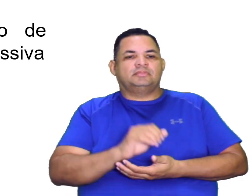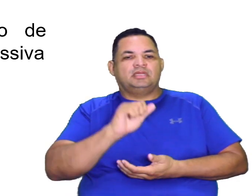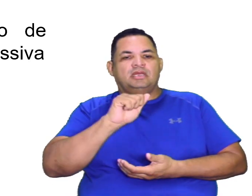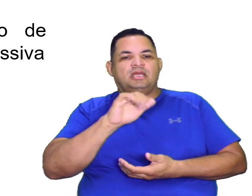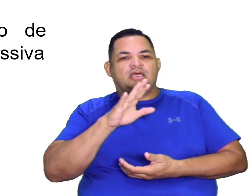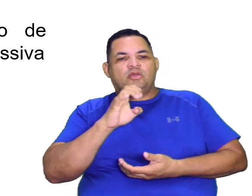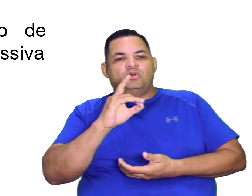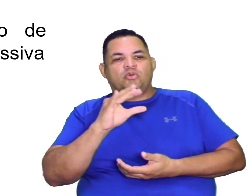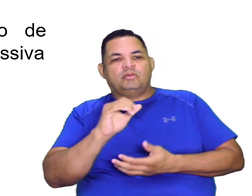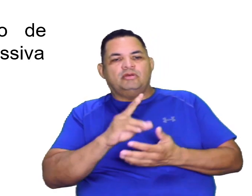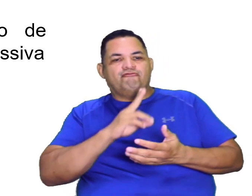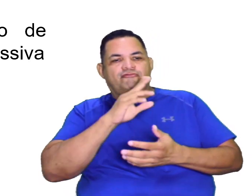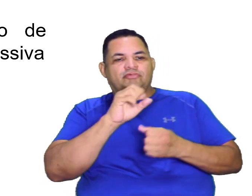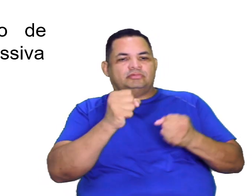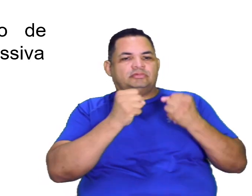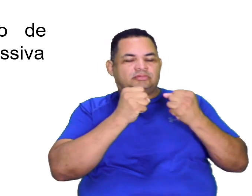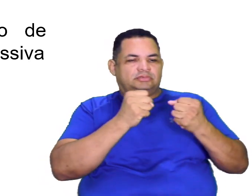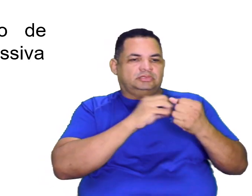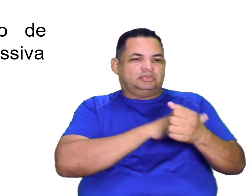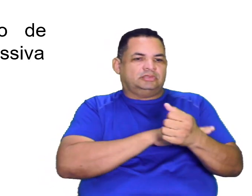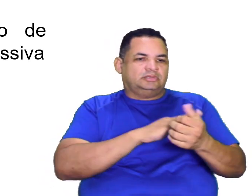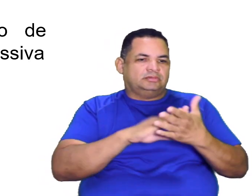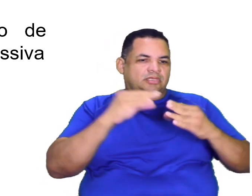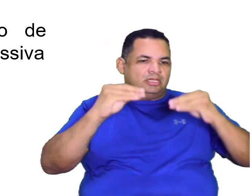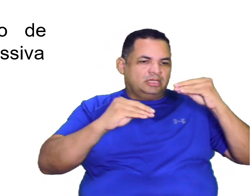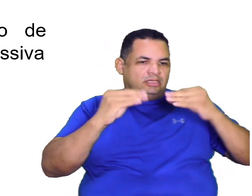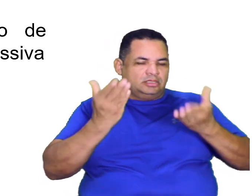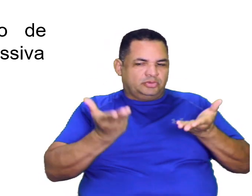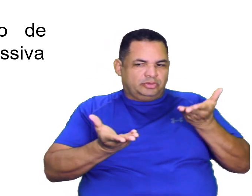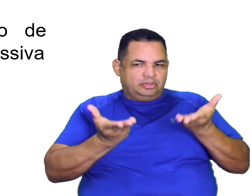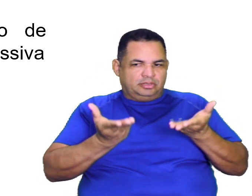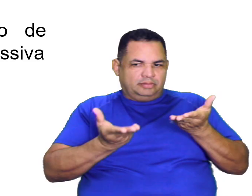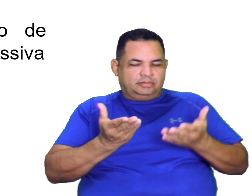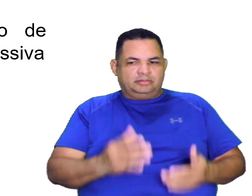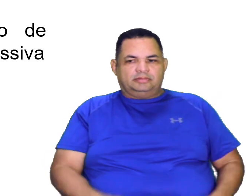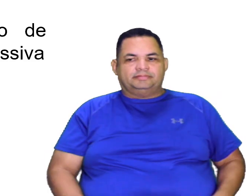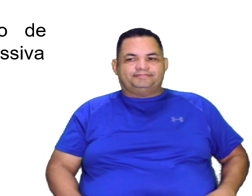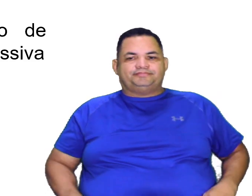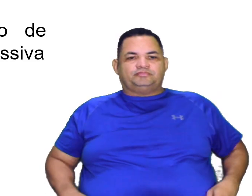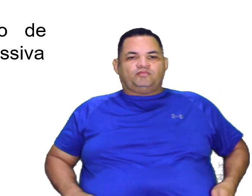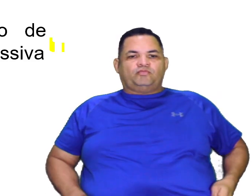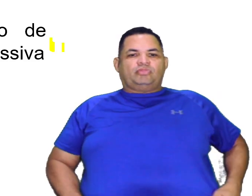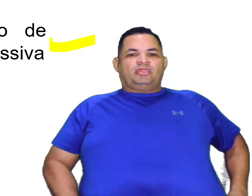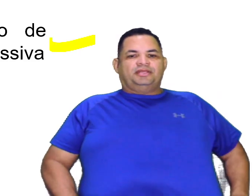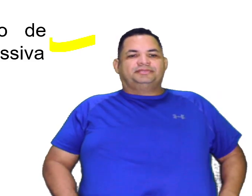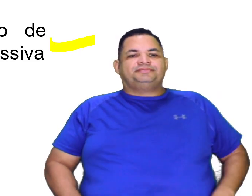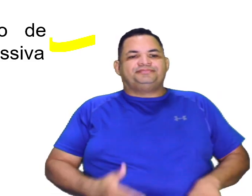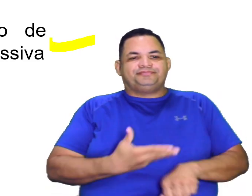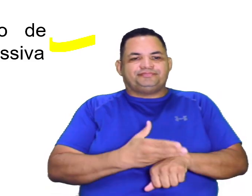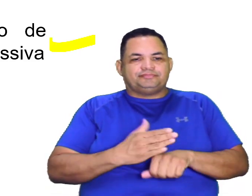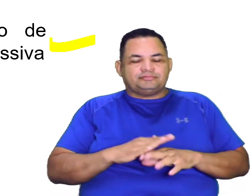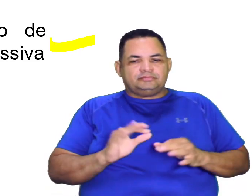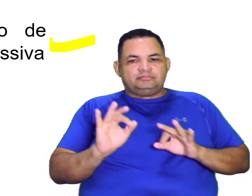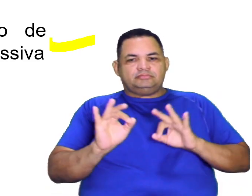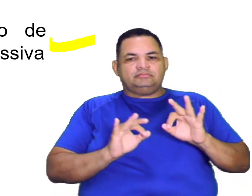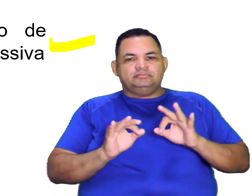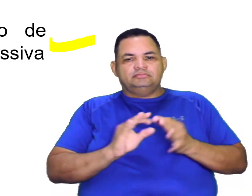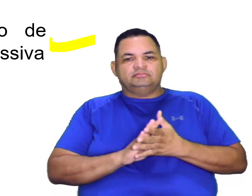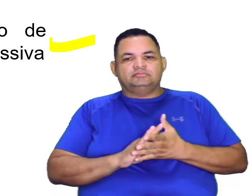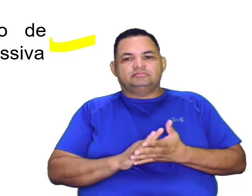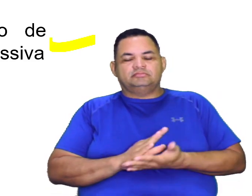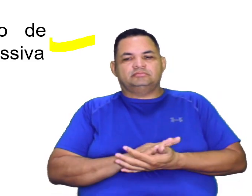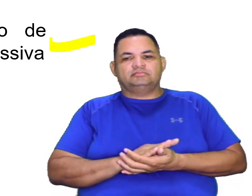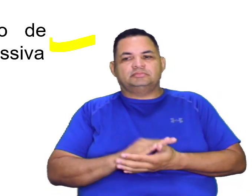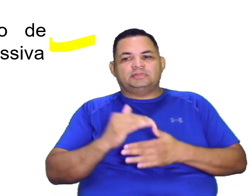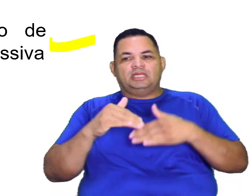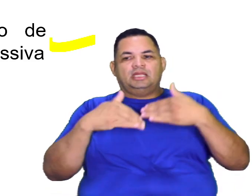força muscular, de endurance muscular, de flexibilidade, de equilíbrio, de exercício resistido, de